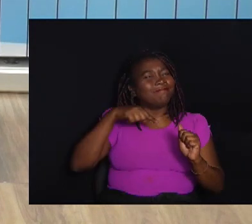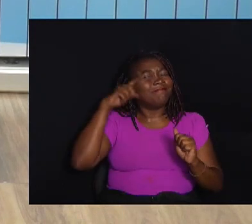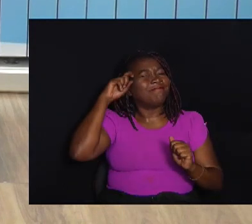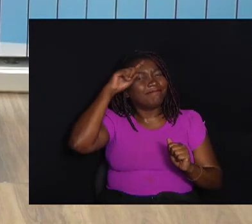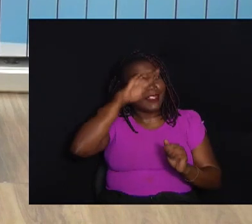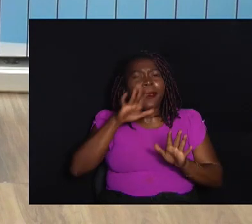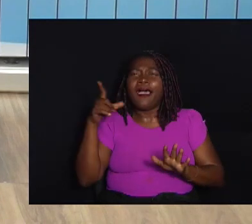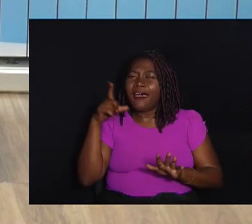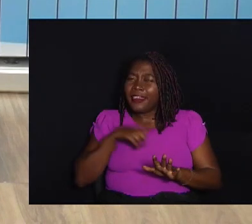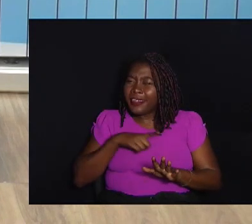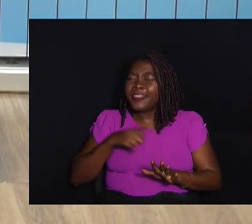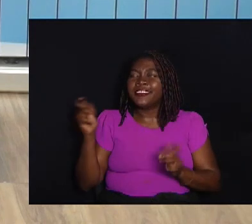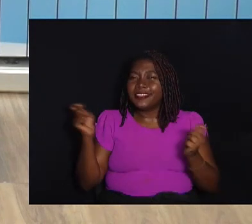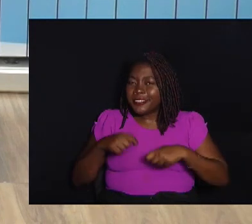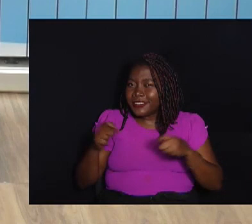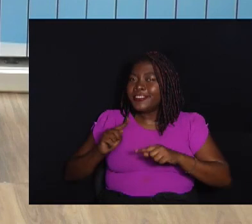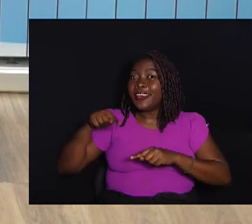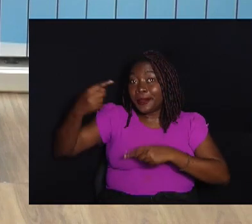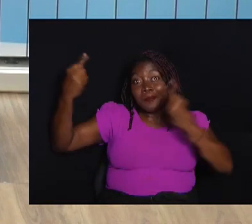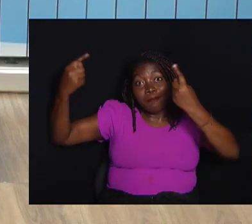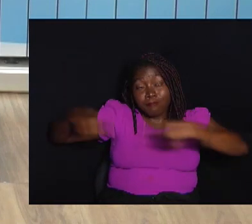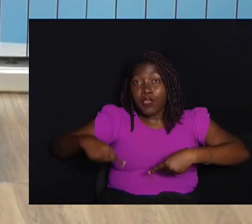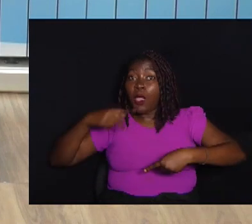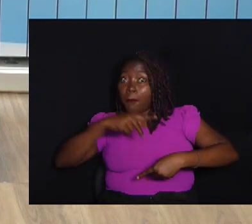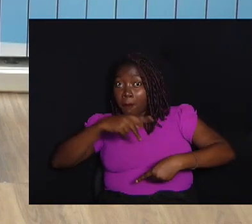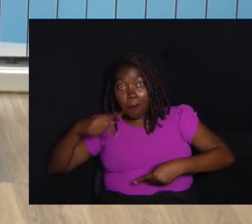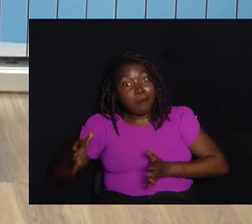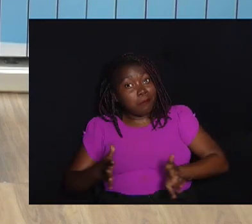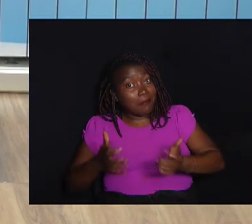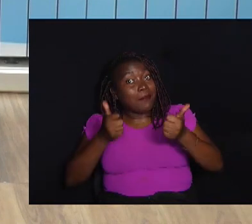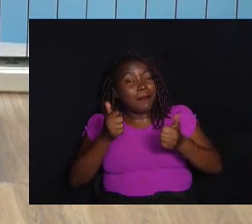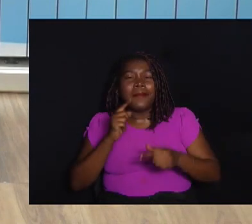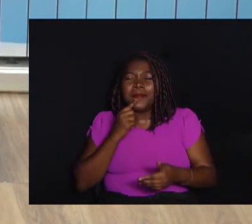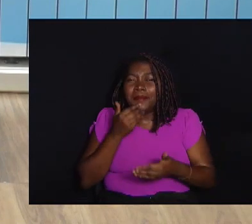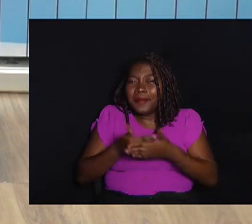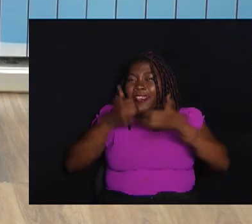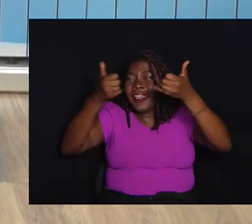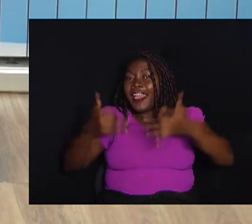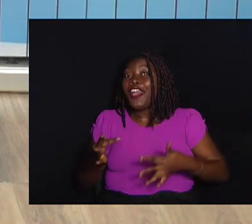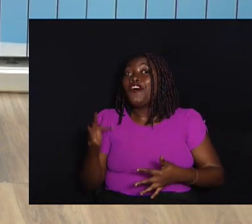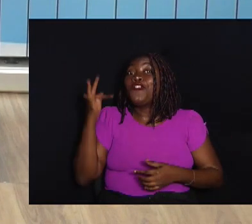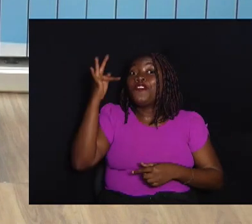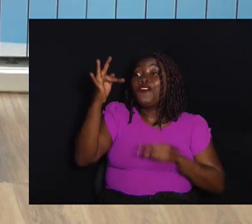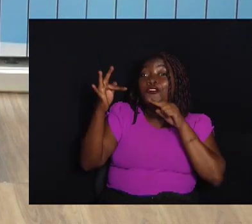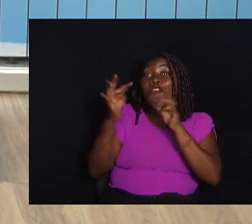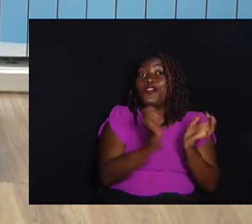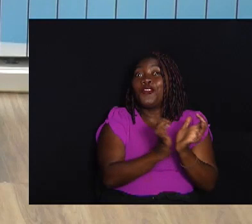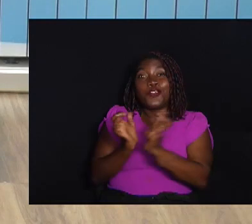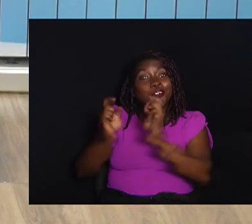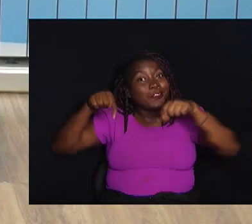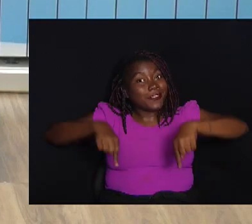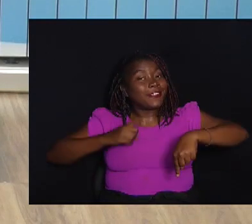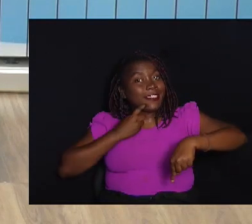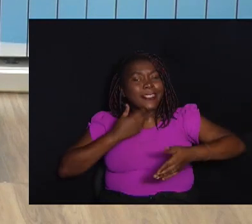chances para a última rodada. A Ponte está bem encaminhada. Então já então a gente fala sobre o futuro, né, das equipes de Campinas aqui, tanto